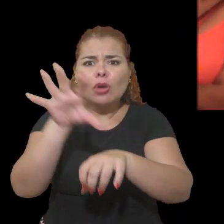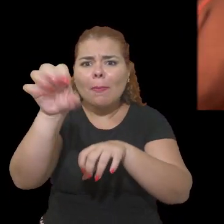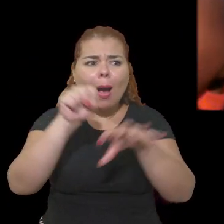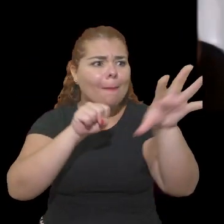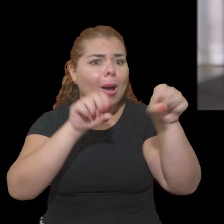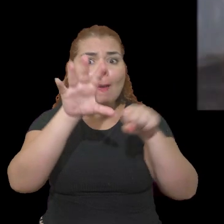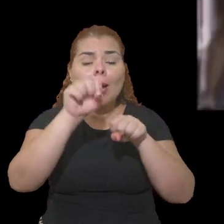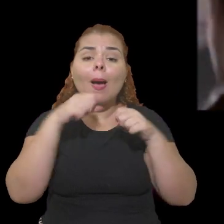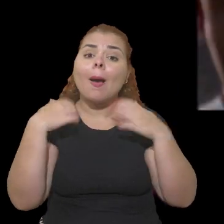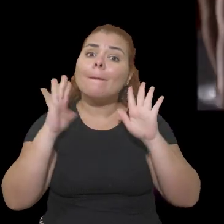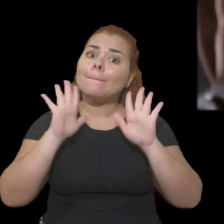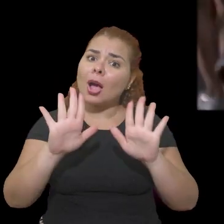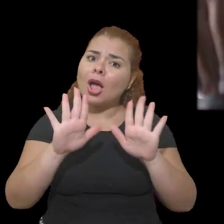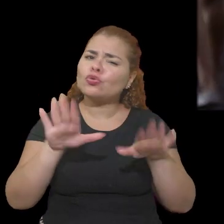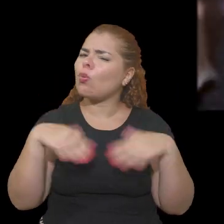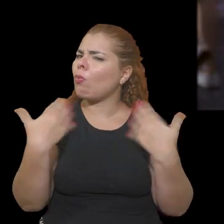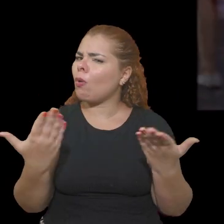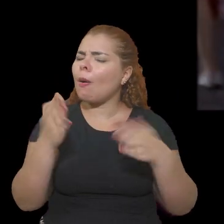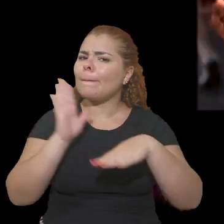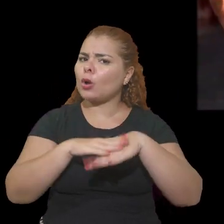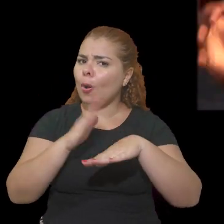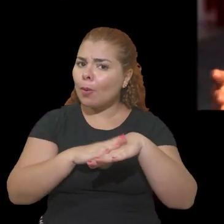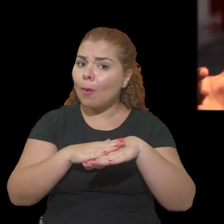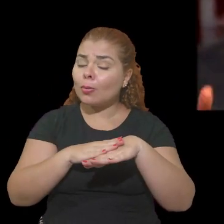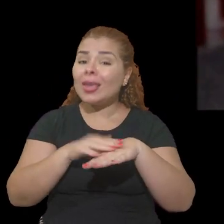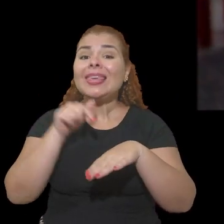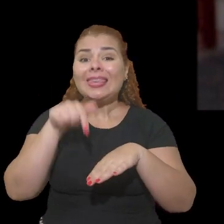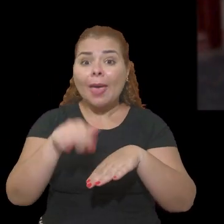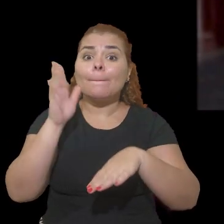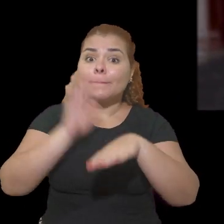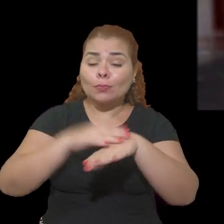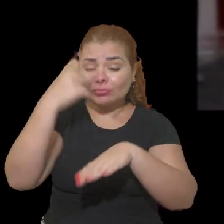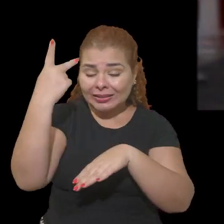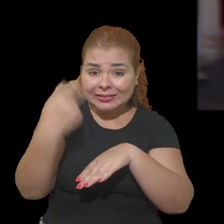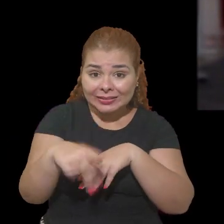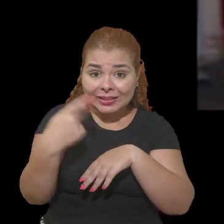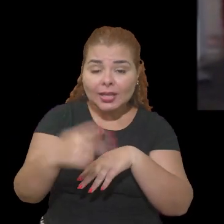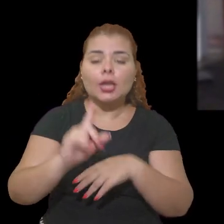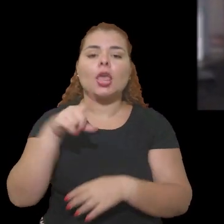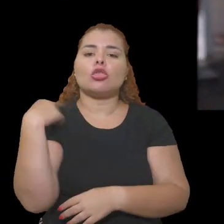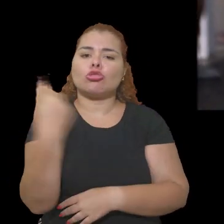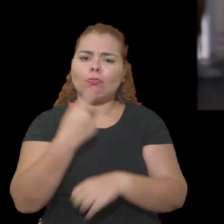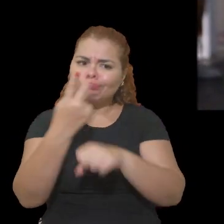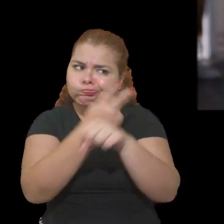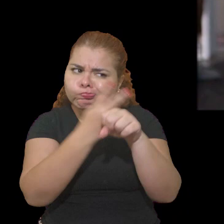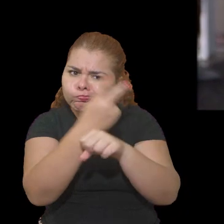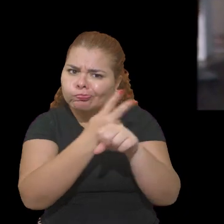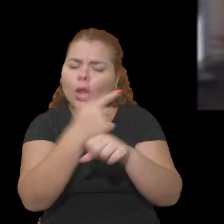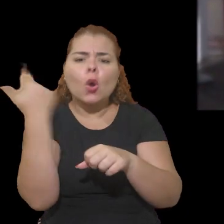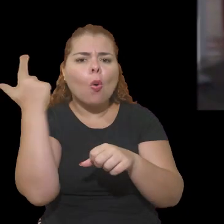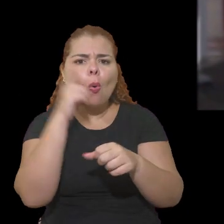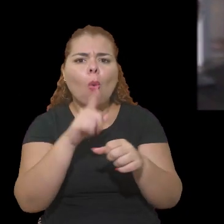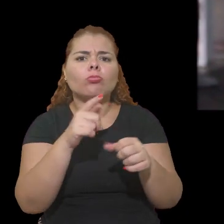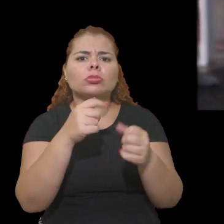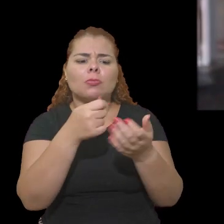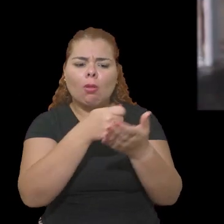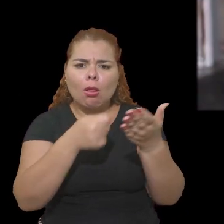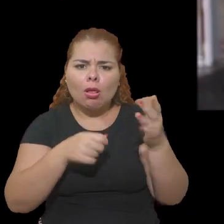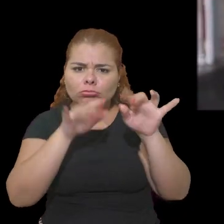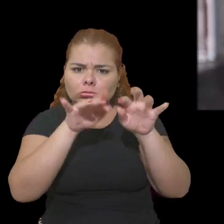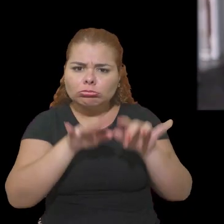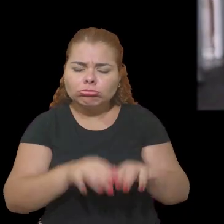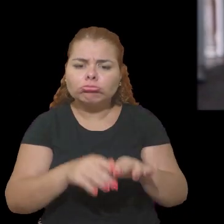mas não assume as suas próprias. E o samba rock é uma cultura preta que nasceu aqui. Então a gente correu atrás disso para poder registrar o samba